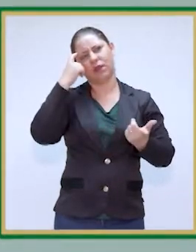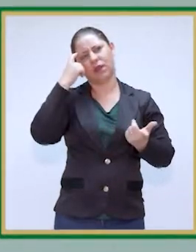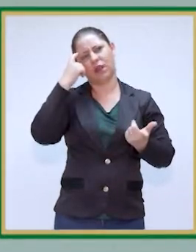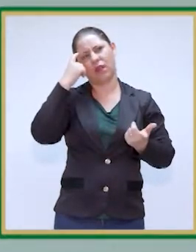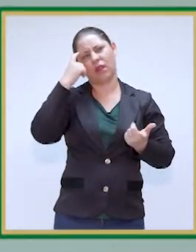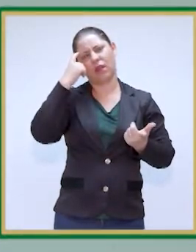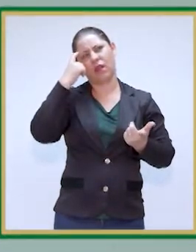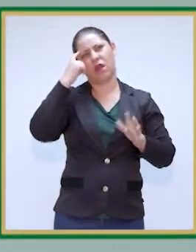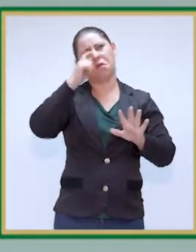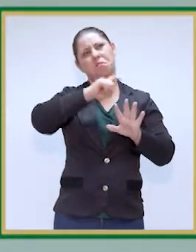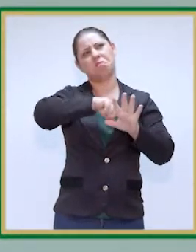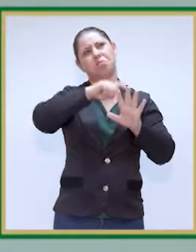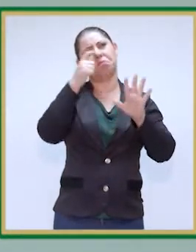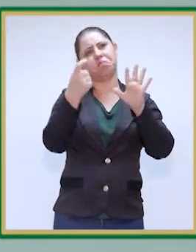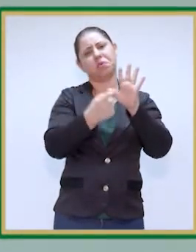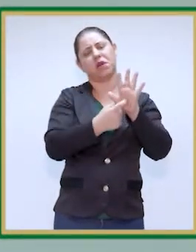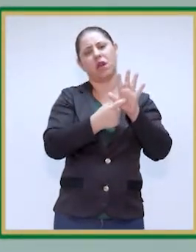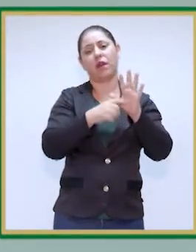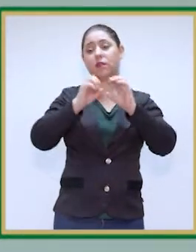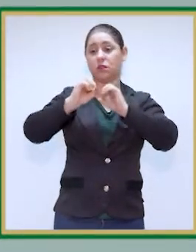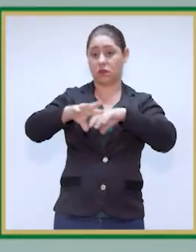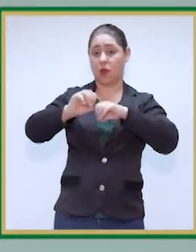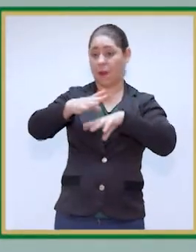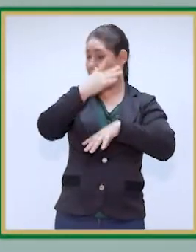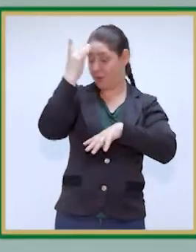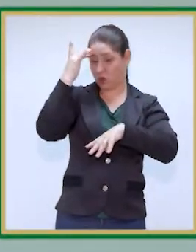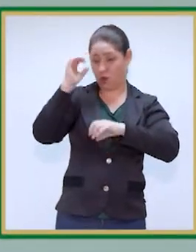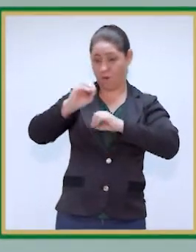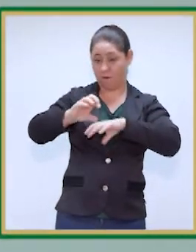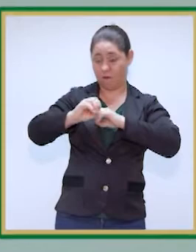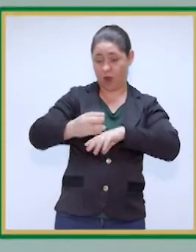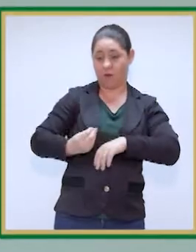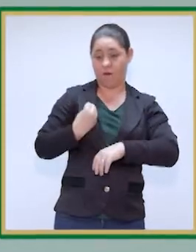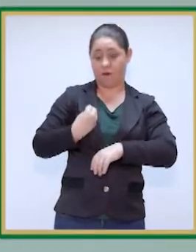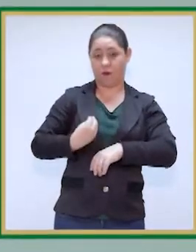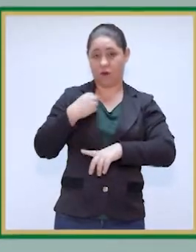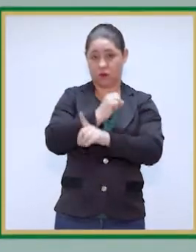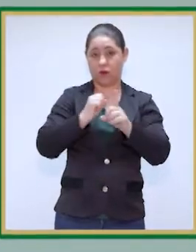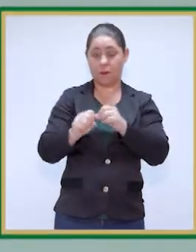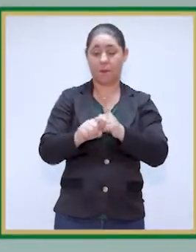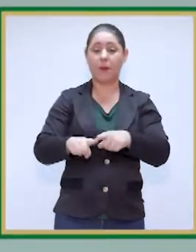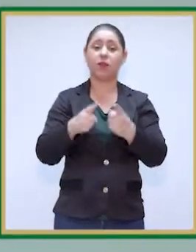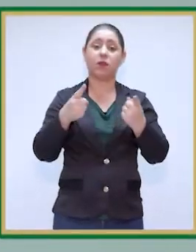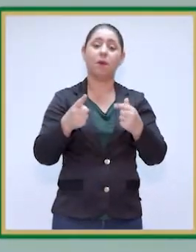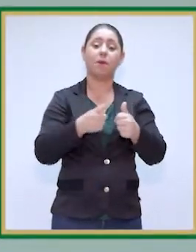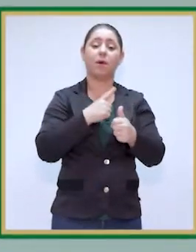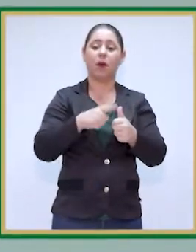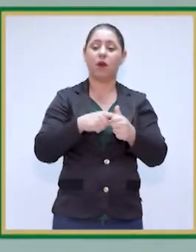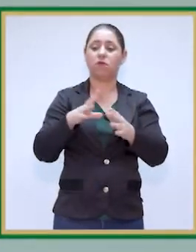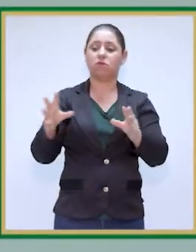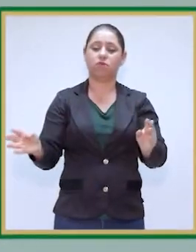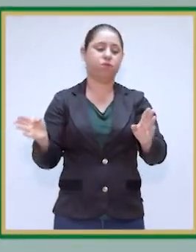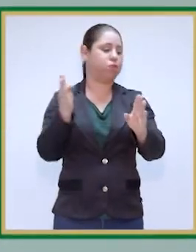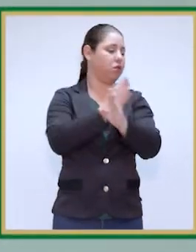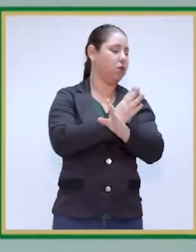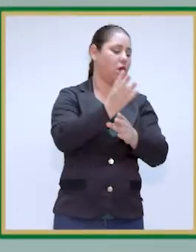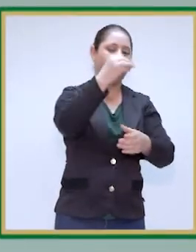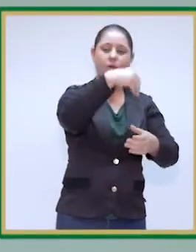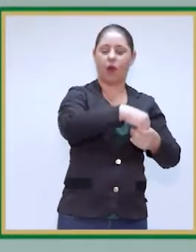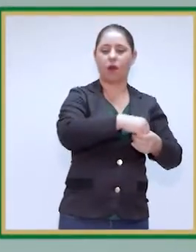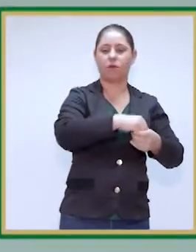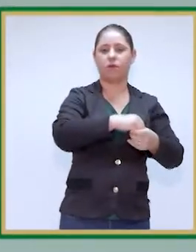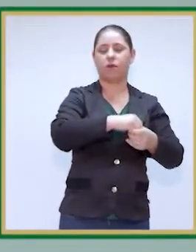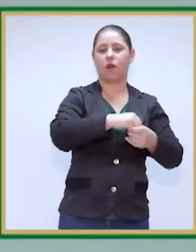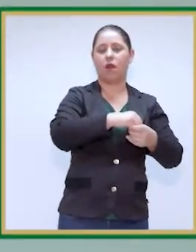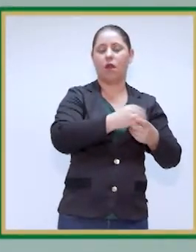Imagine só o paradoxo que é. Eu quero ensinar alguém a viver em sociedade, mas a primeira coisa que eu faço é tirar ele do convívio